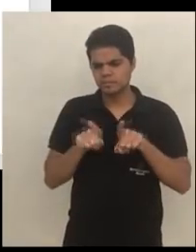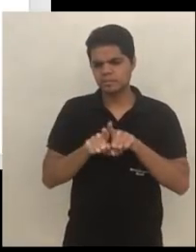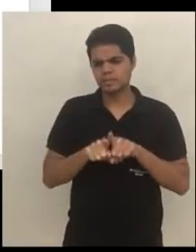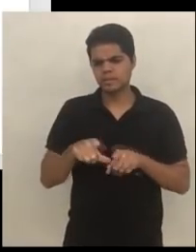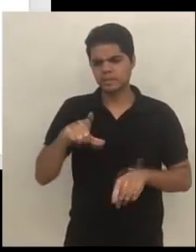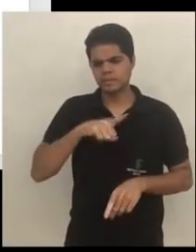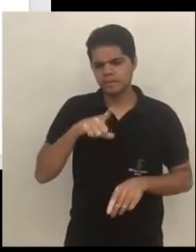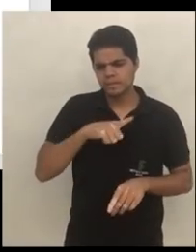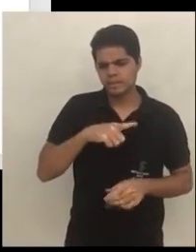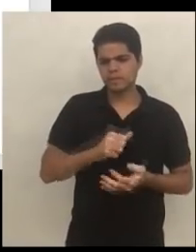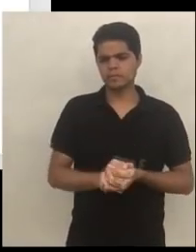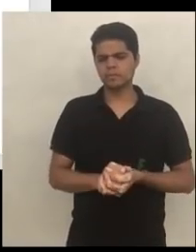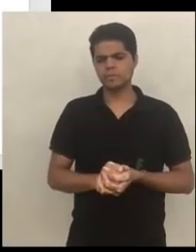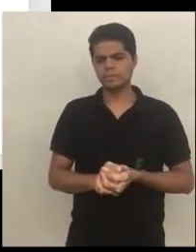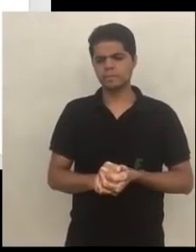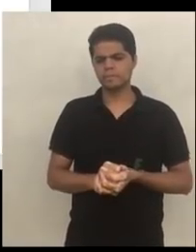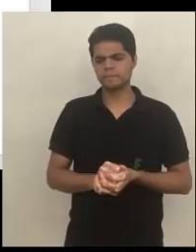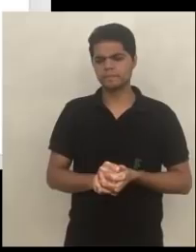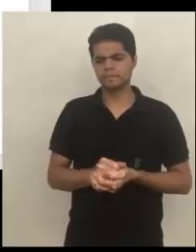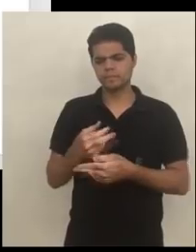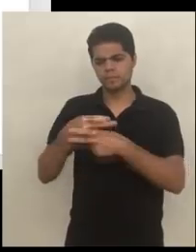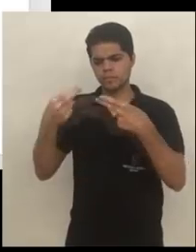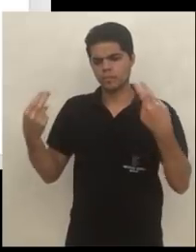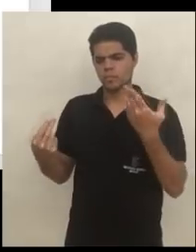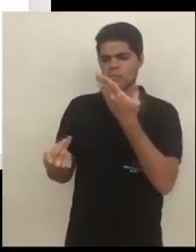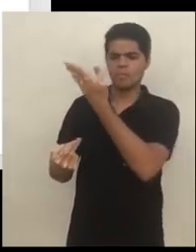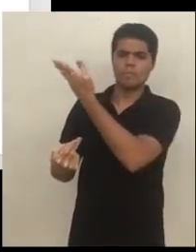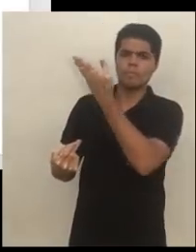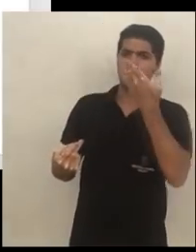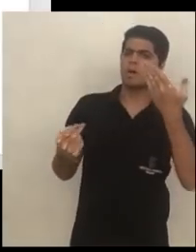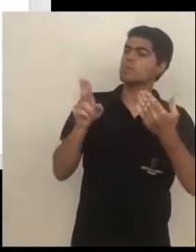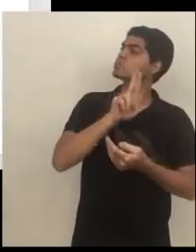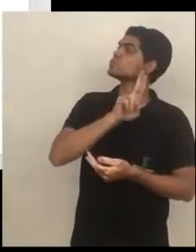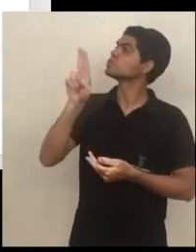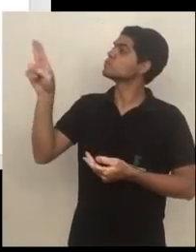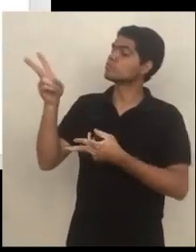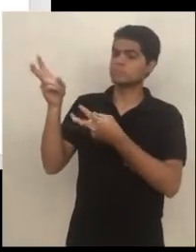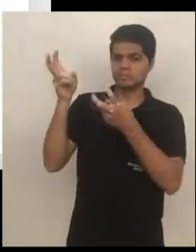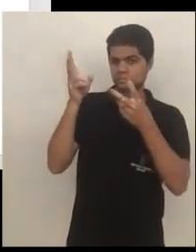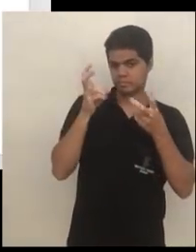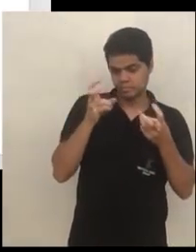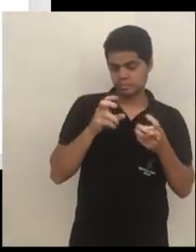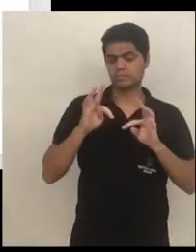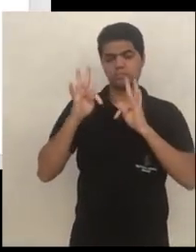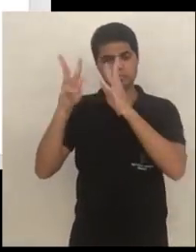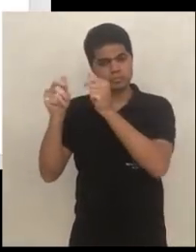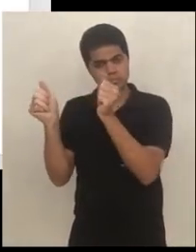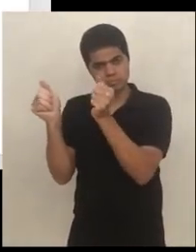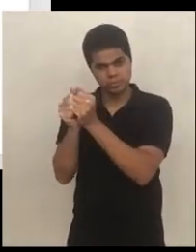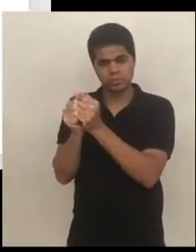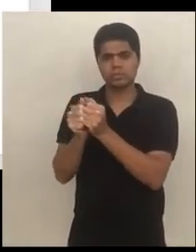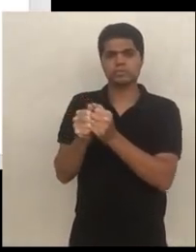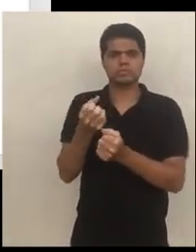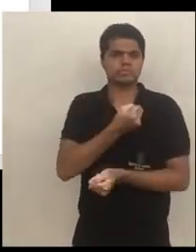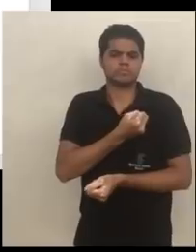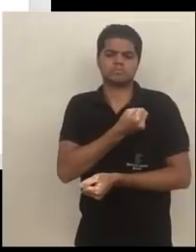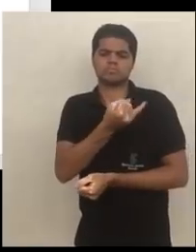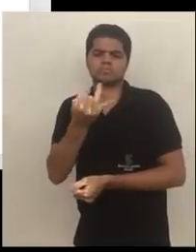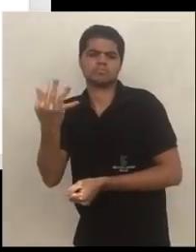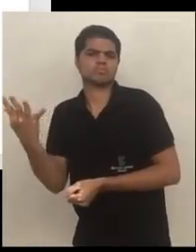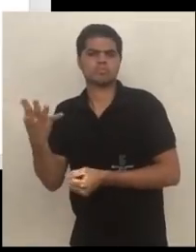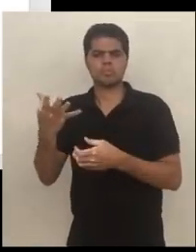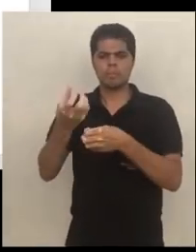Agricontrol. Então, cada um deles tem um número, o IBD e o Ecocert lideram aí com um número maior de